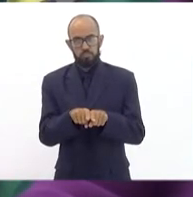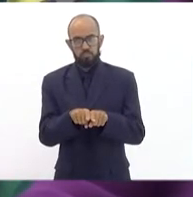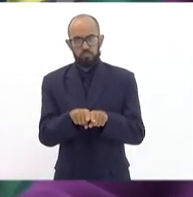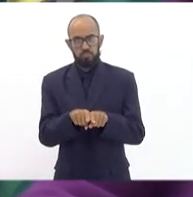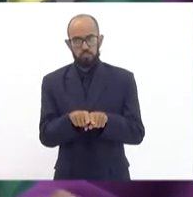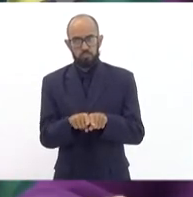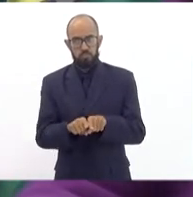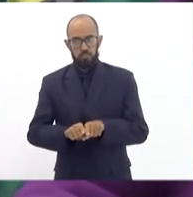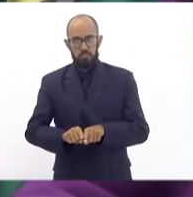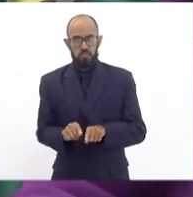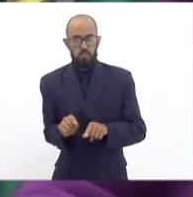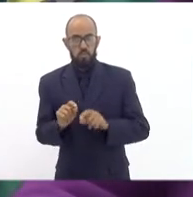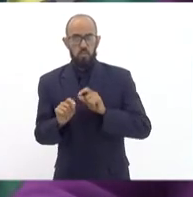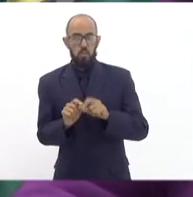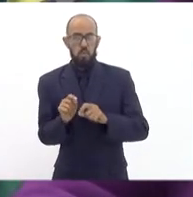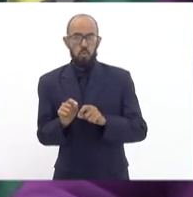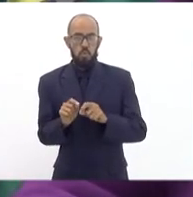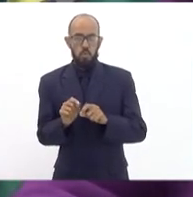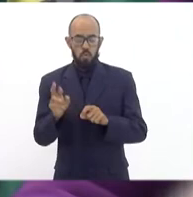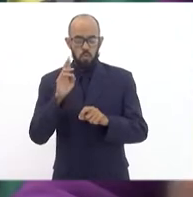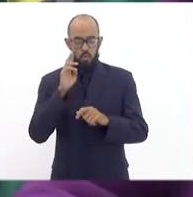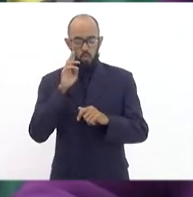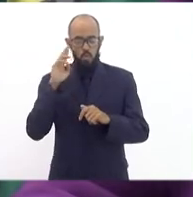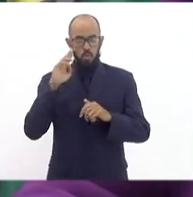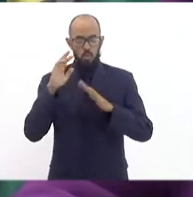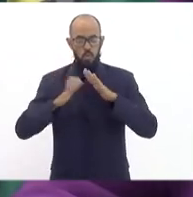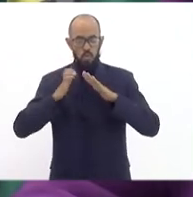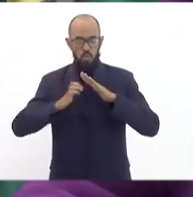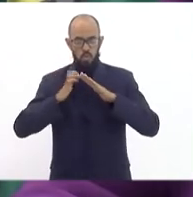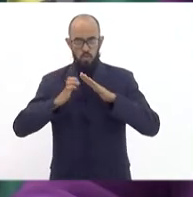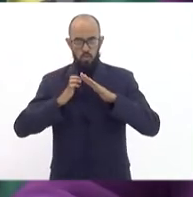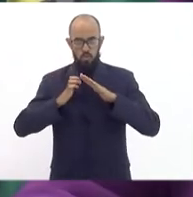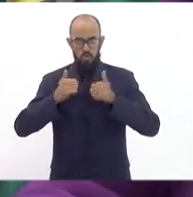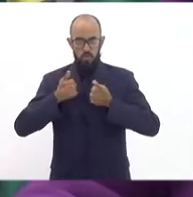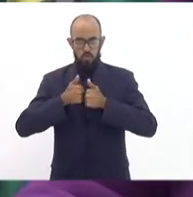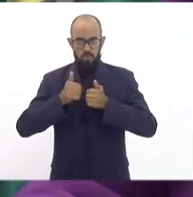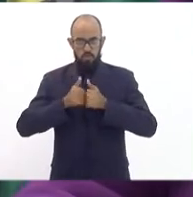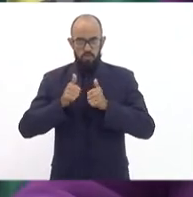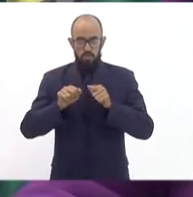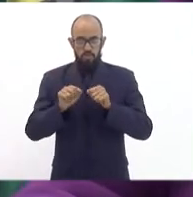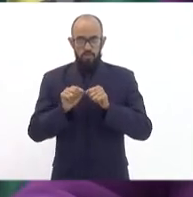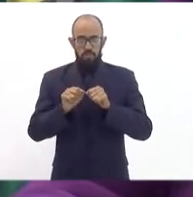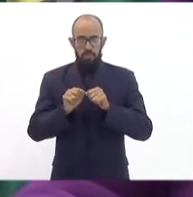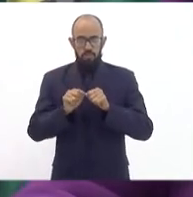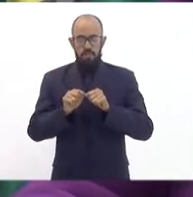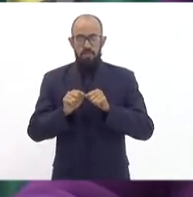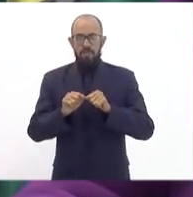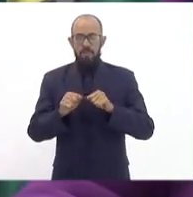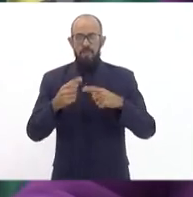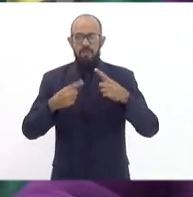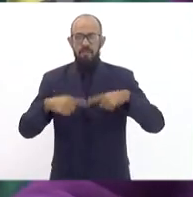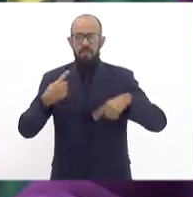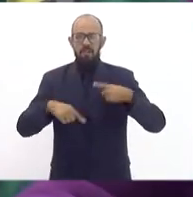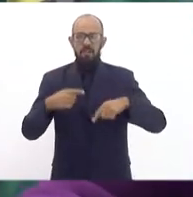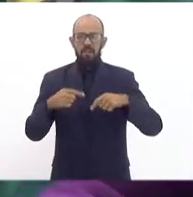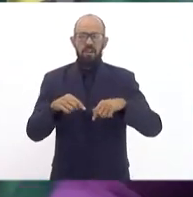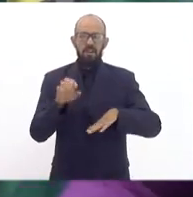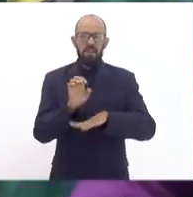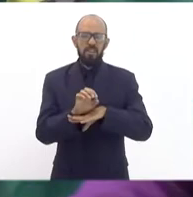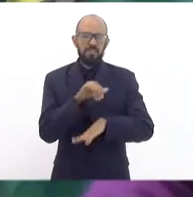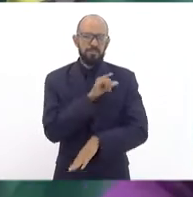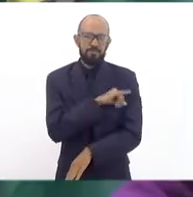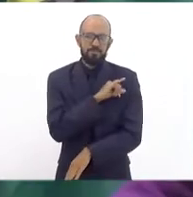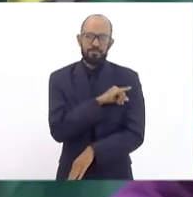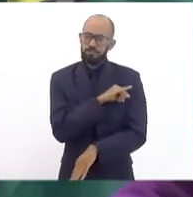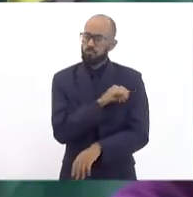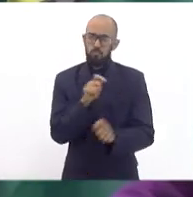o que o empresariado dos transportes faz com a política pública de transporte do Estado do Rio de Janeiro realmente é um negócio